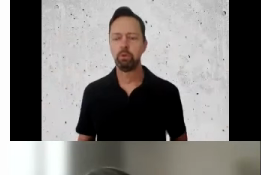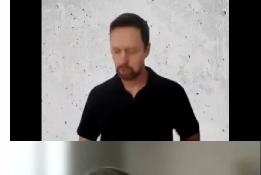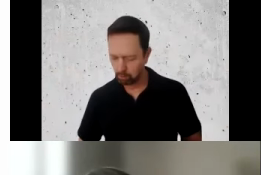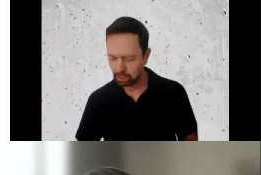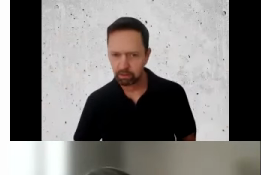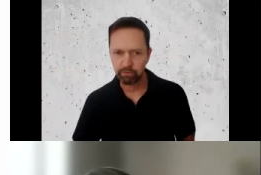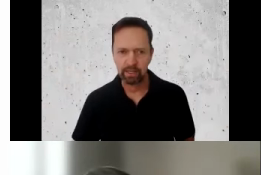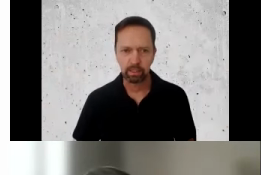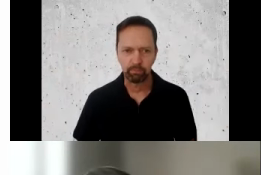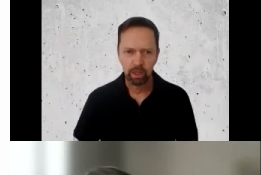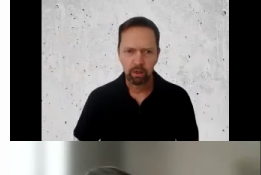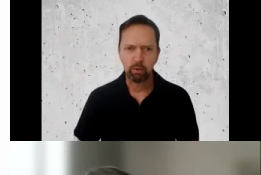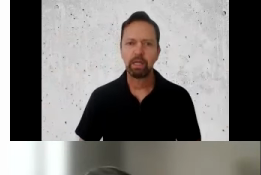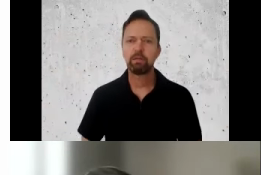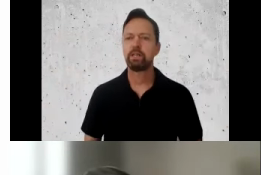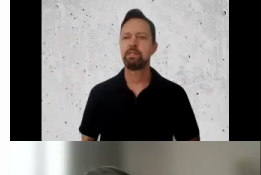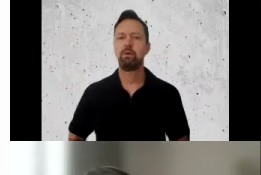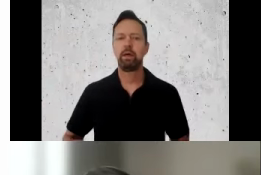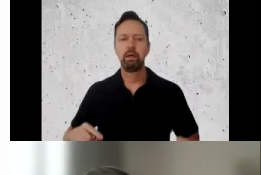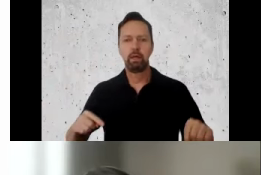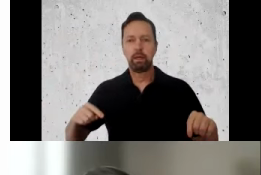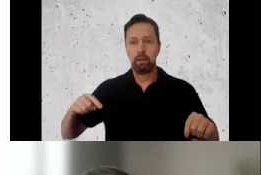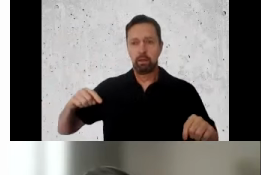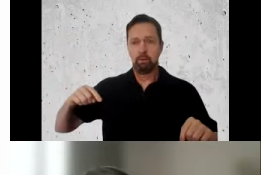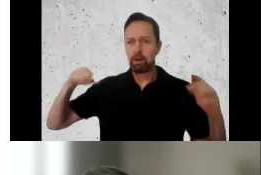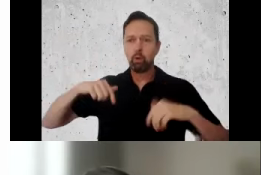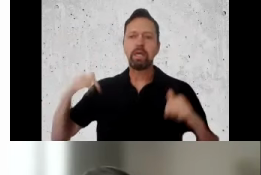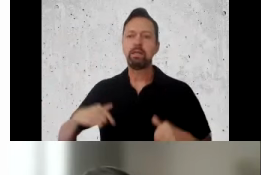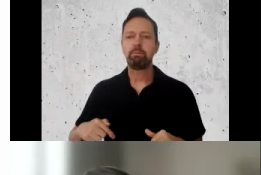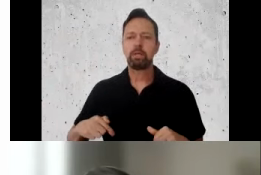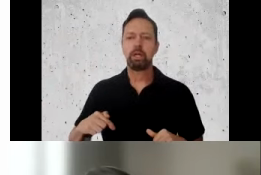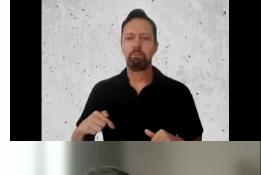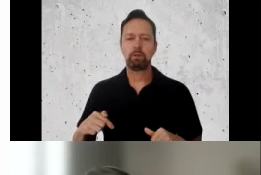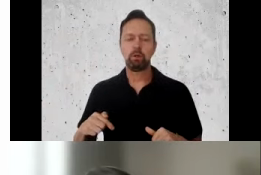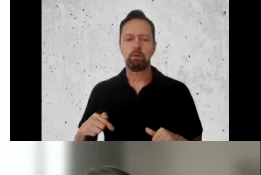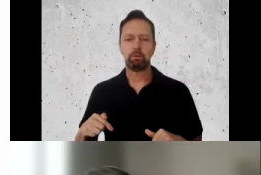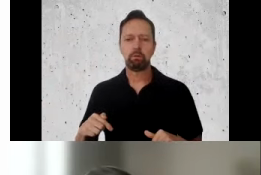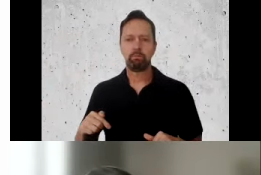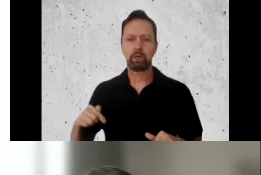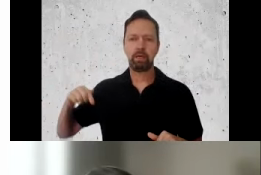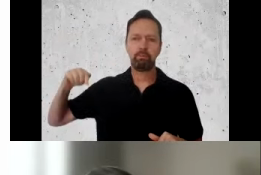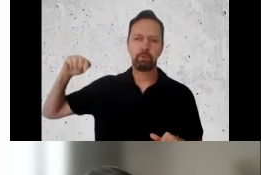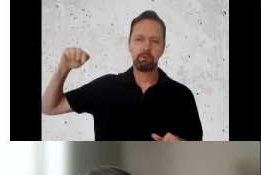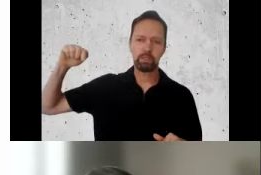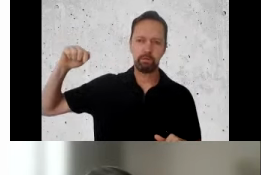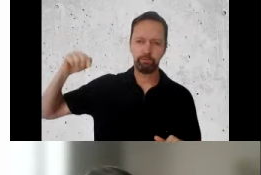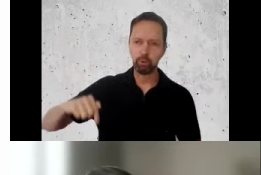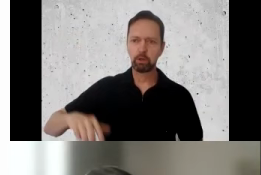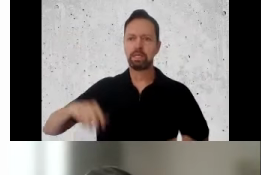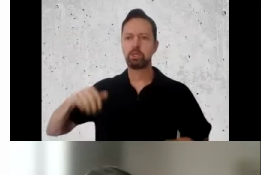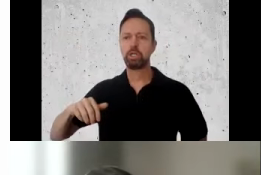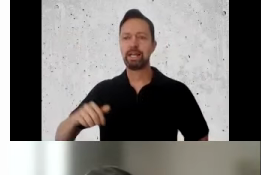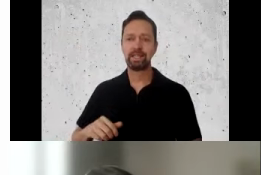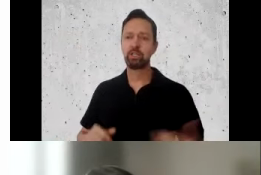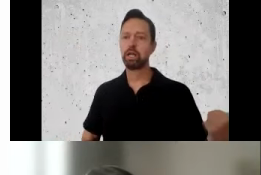mesmo poço. Então, o que eles fazem, o que eles faziam é uma corrida para tirar o petróleo, porque você